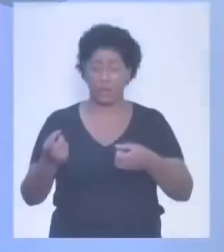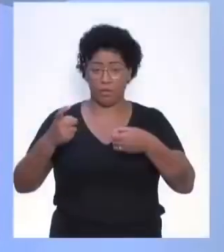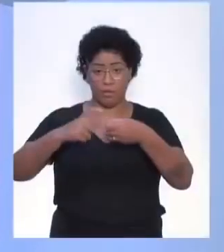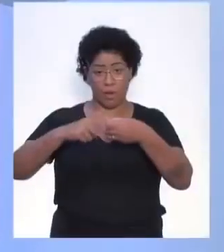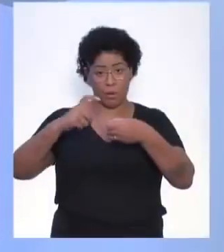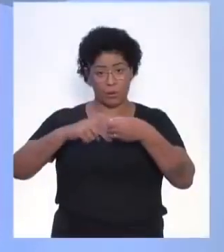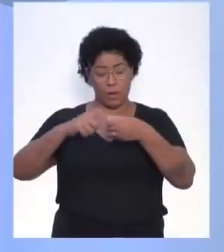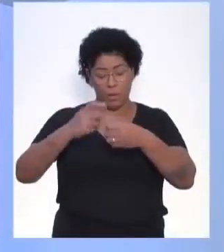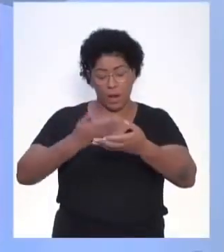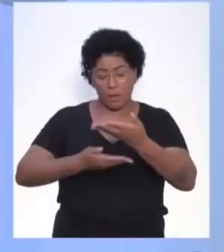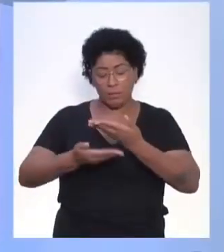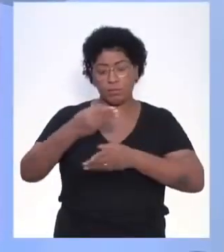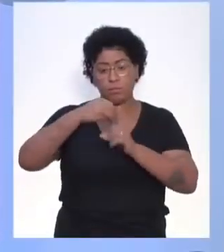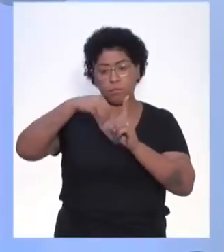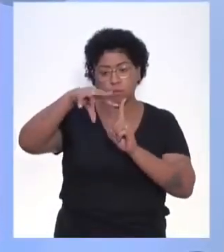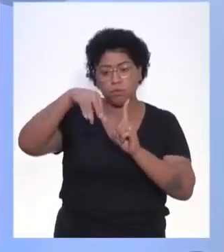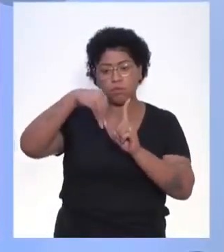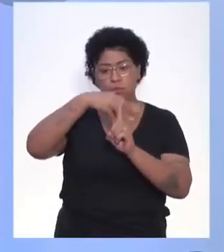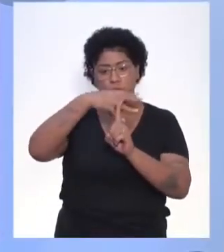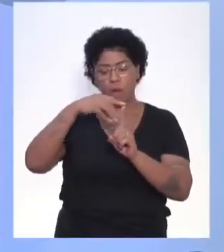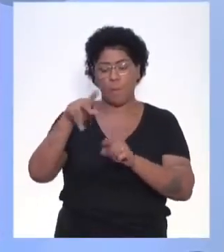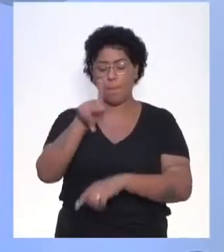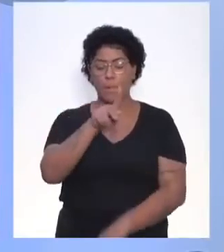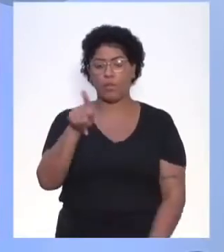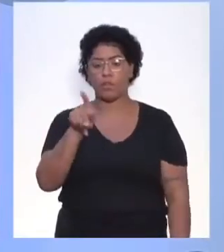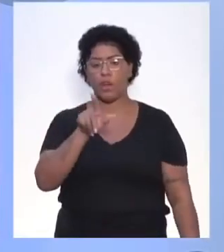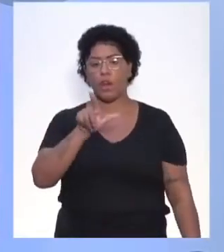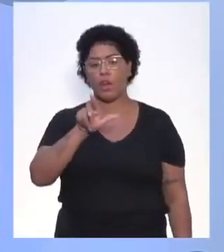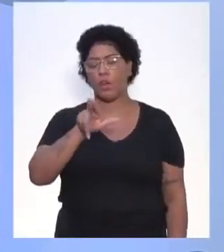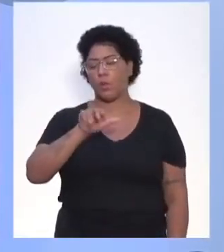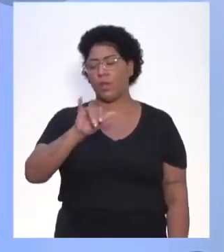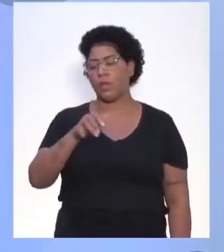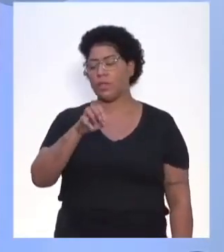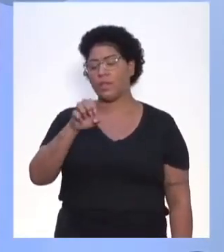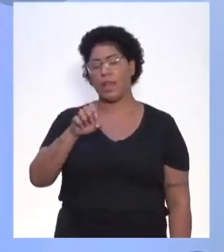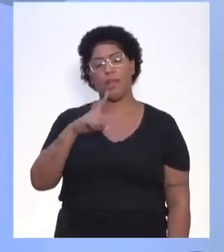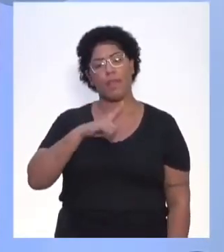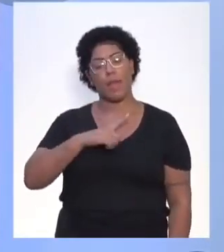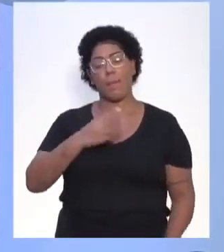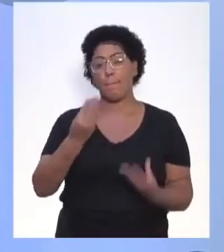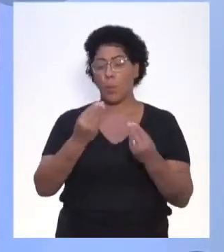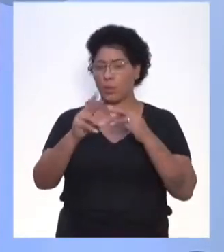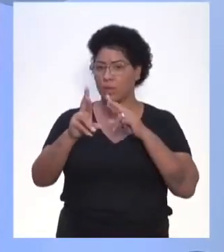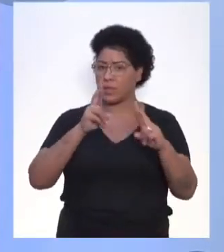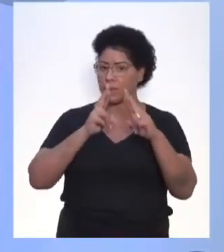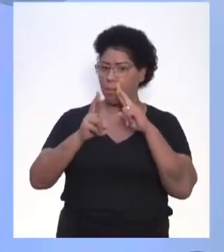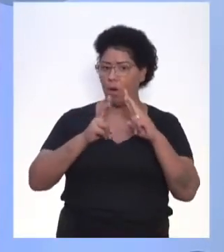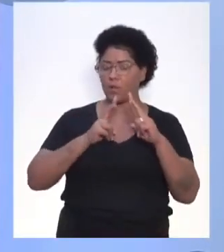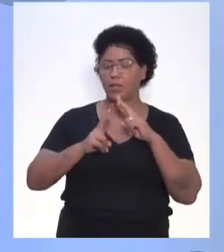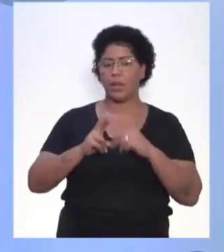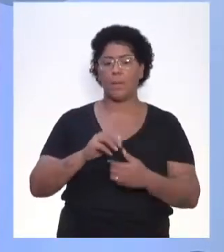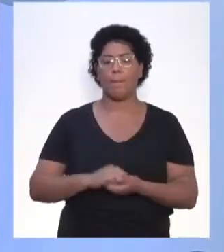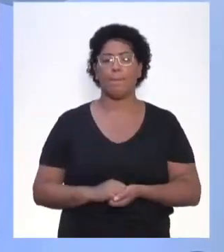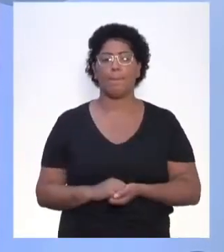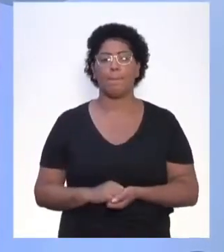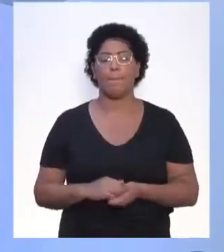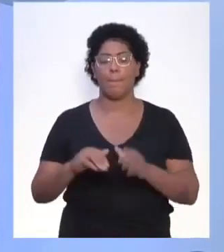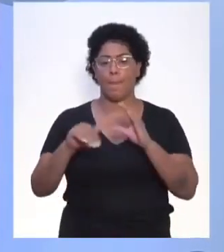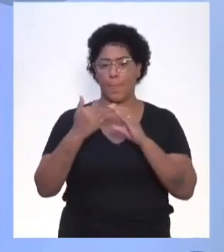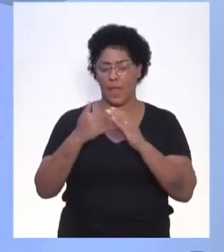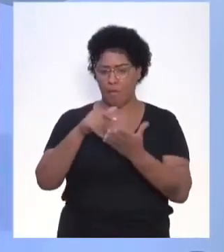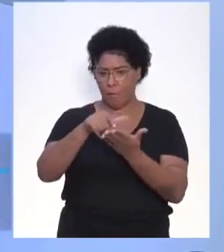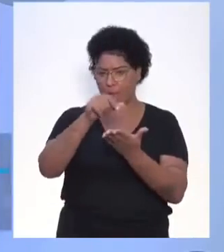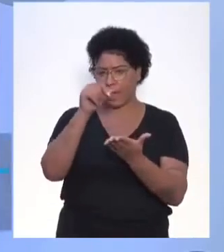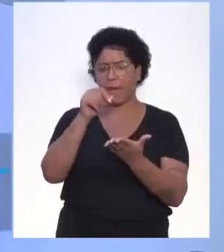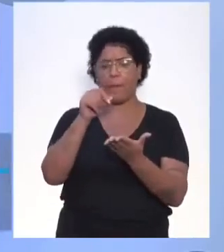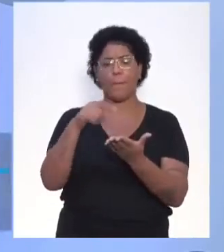Voltamos para a interação. Professora Luísa, tem várias respostas, né, interessantes que foram colocadas no chat. Eu vou pegar